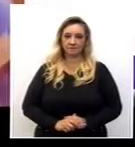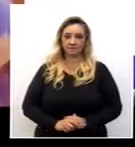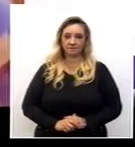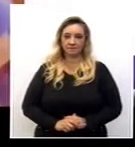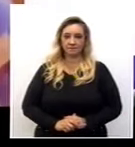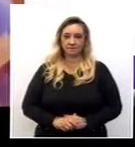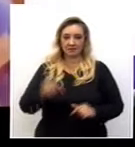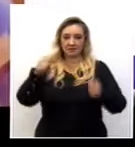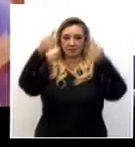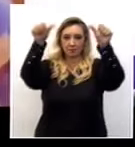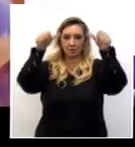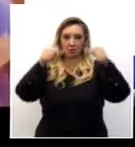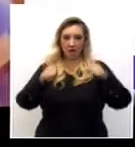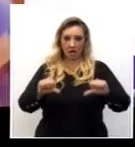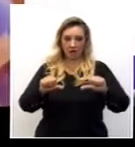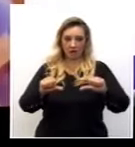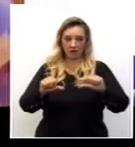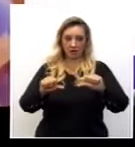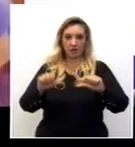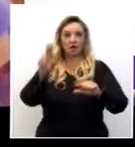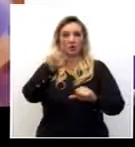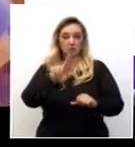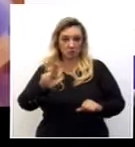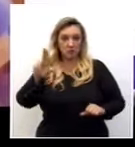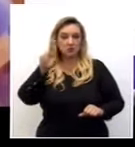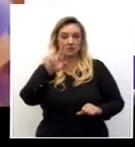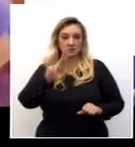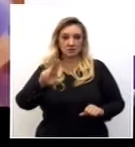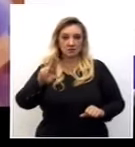Esse mural foi utilizado